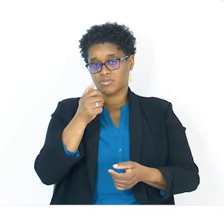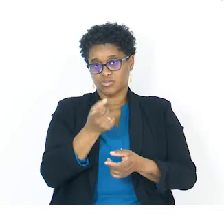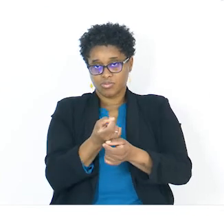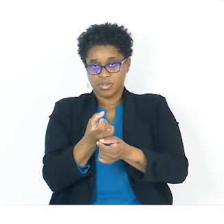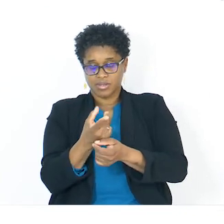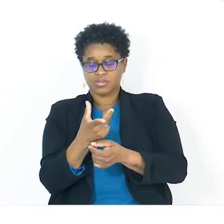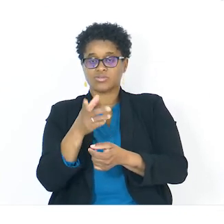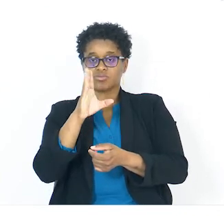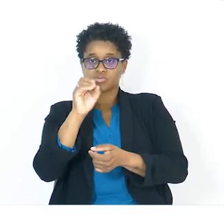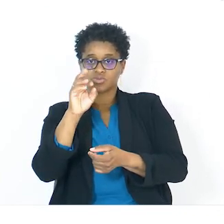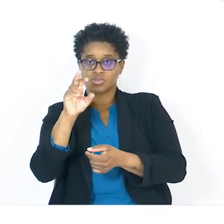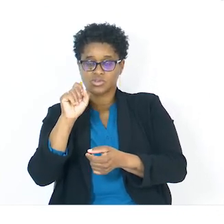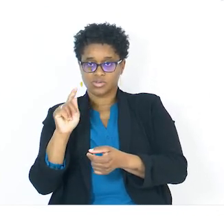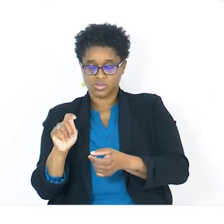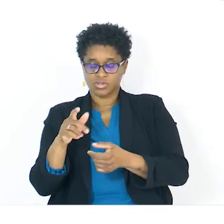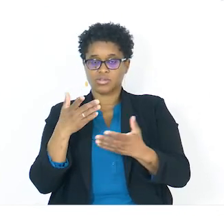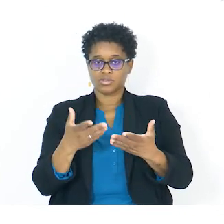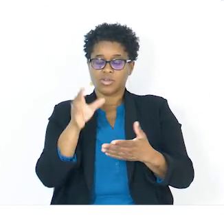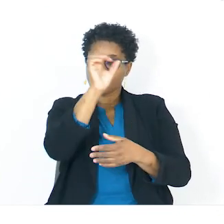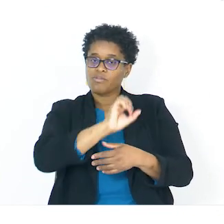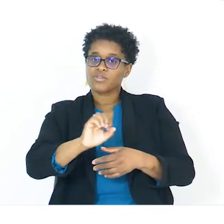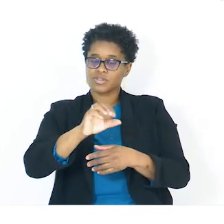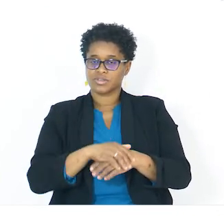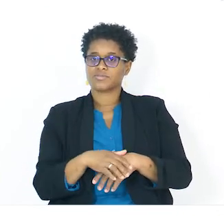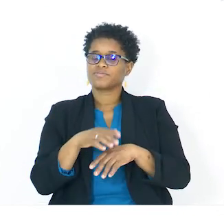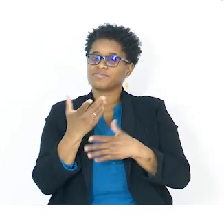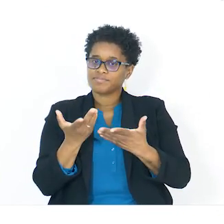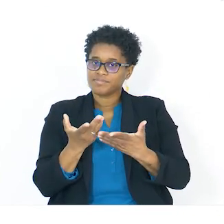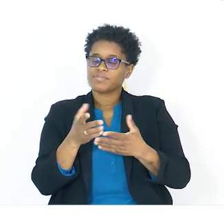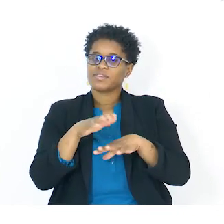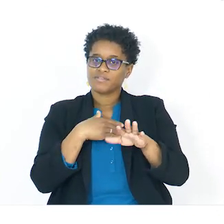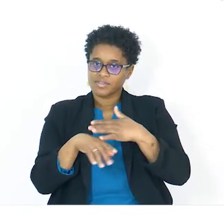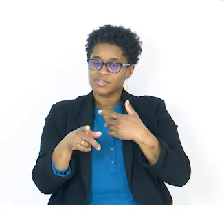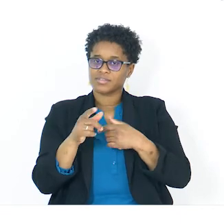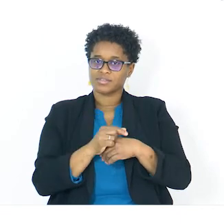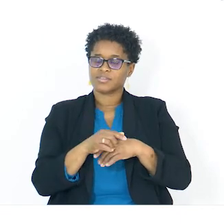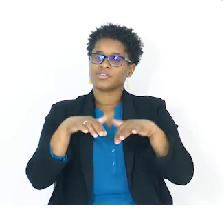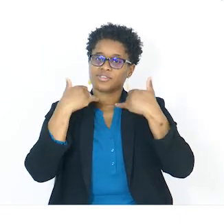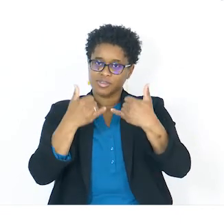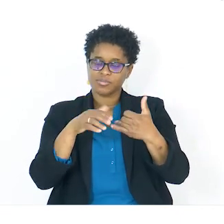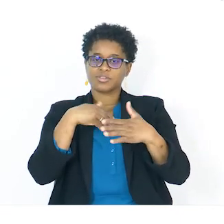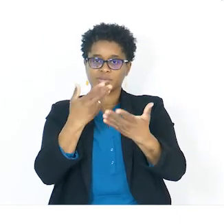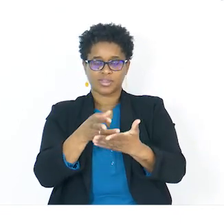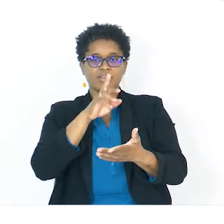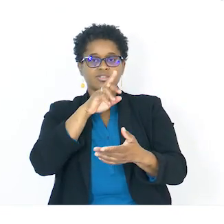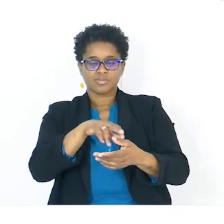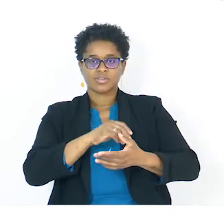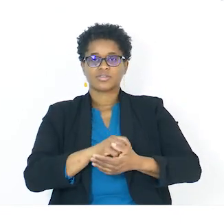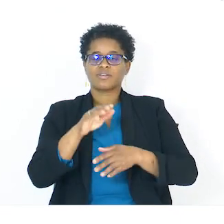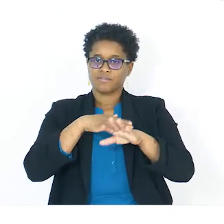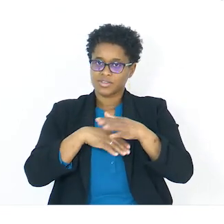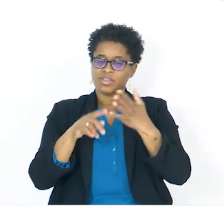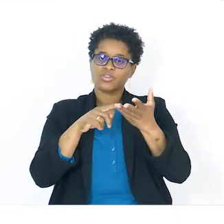dos berlindes do Jorge. Então, vocês vão calcular e depois dar a